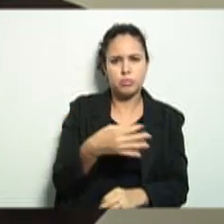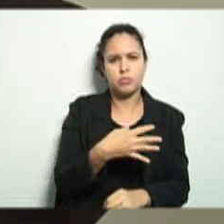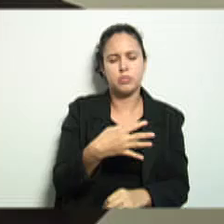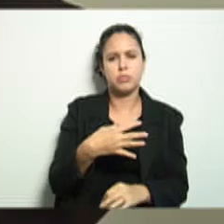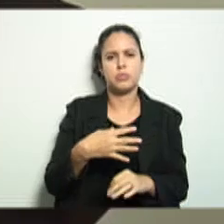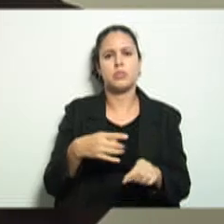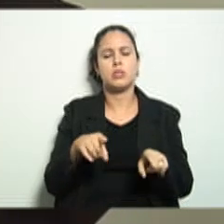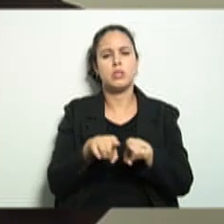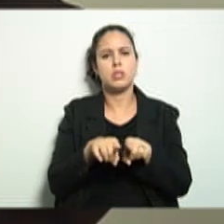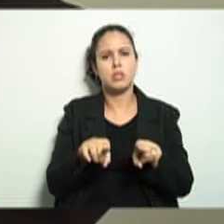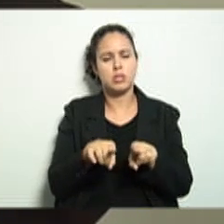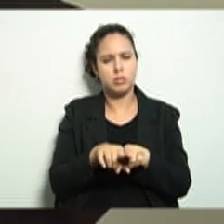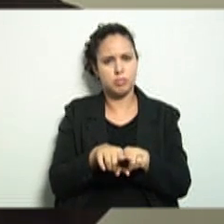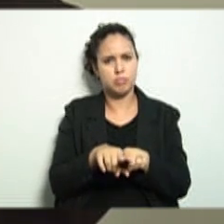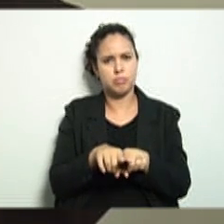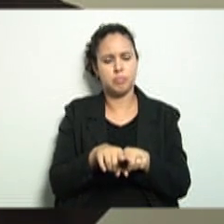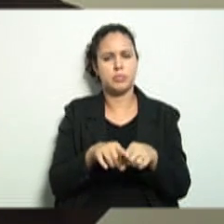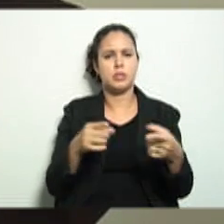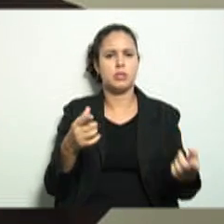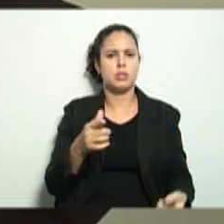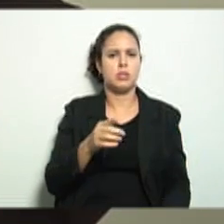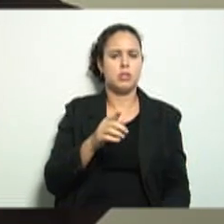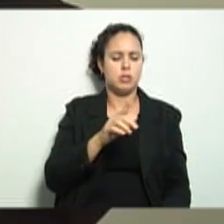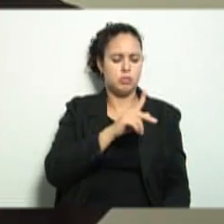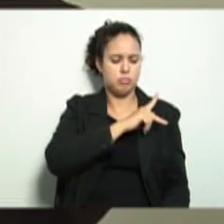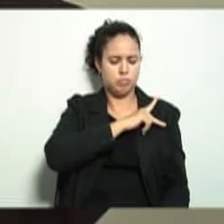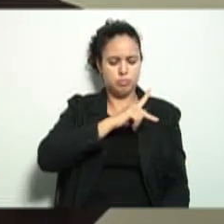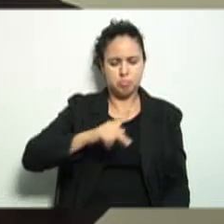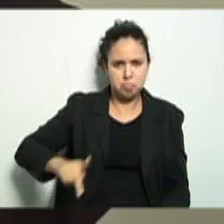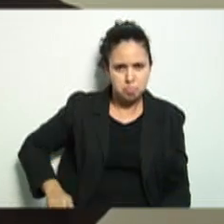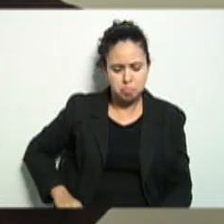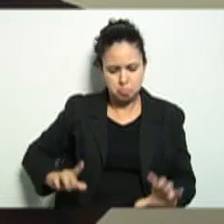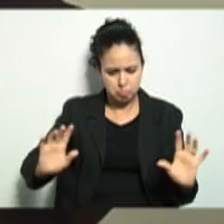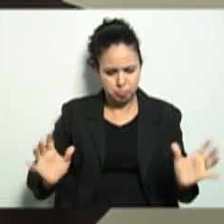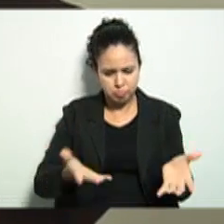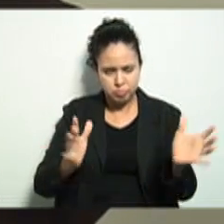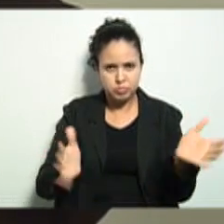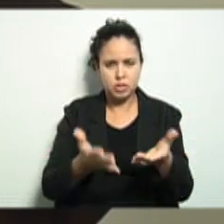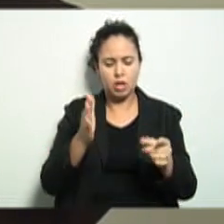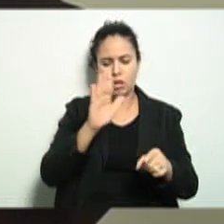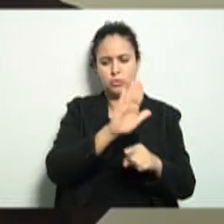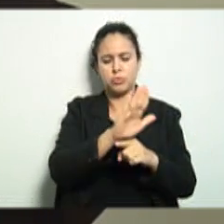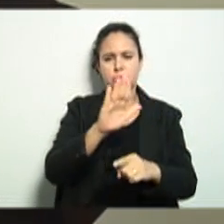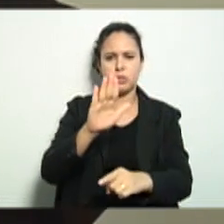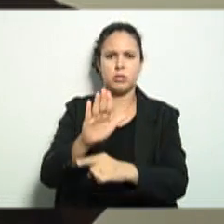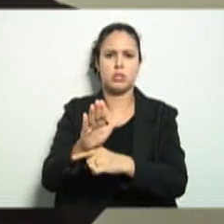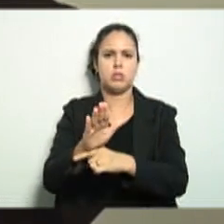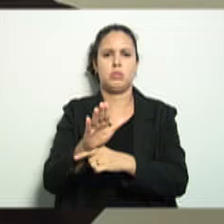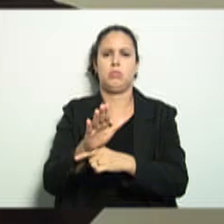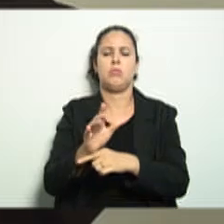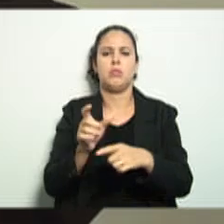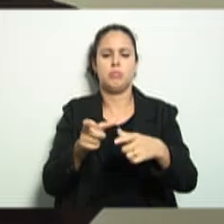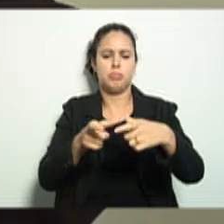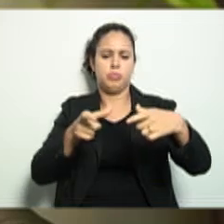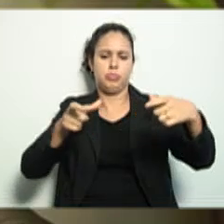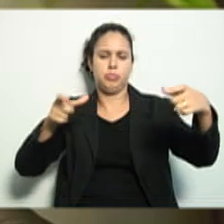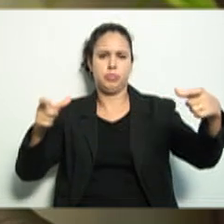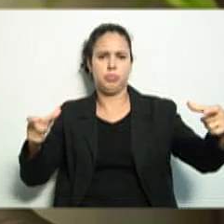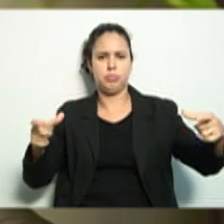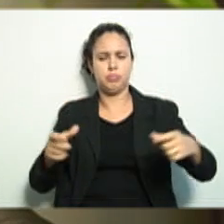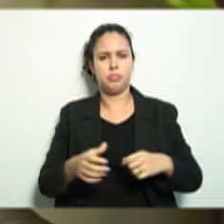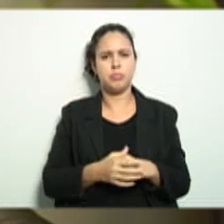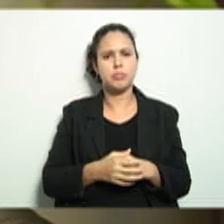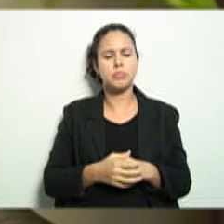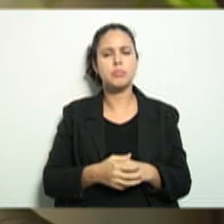público auxiliando nesse sentido, incentivando, induzindo o setor produtivo a ser cada vez mais competitivo. E